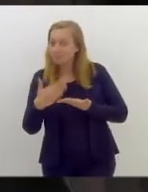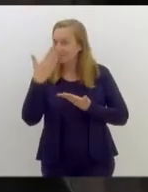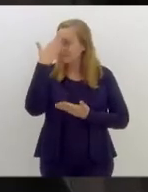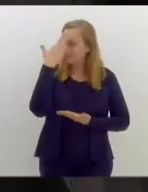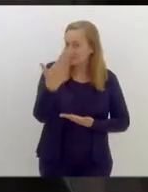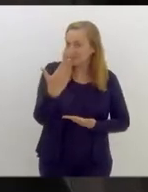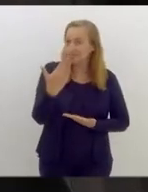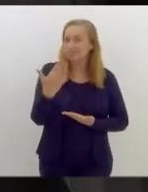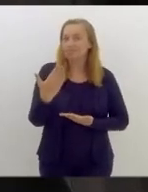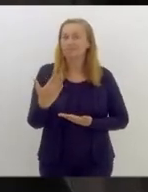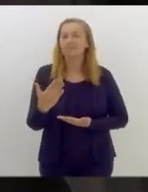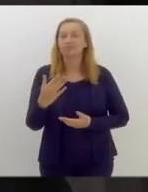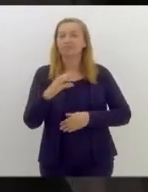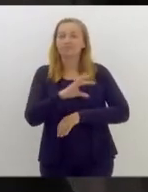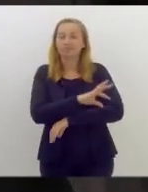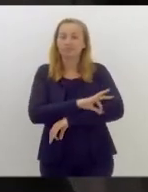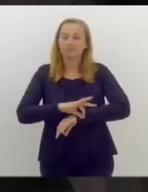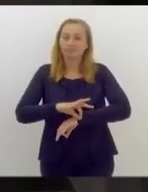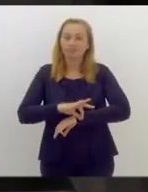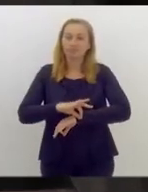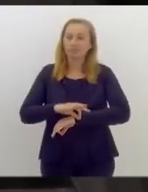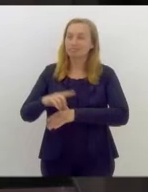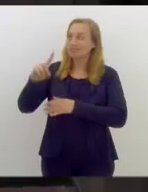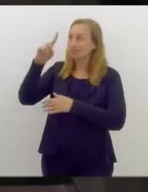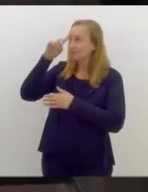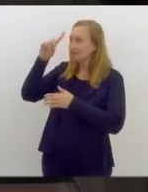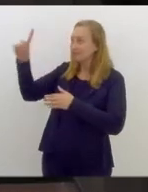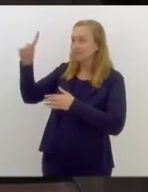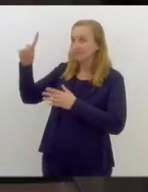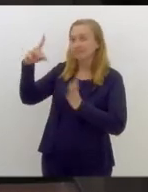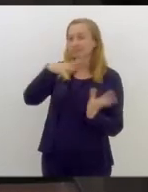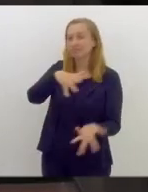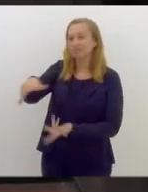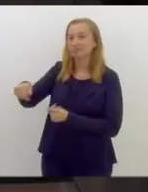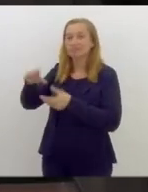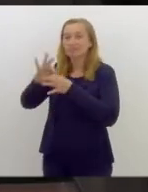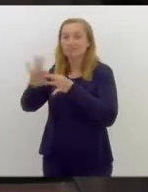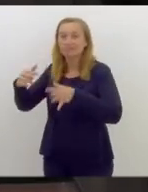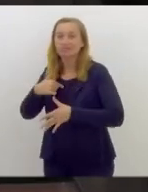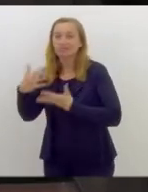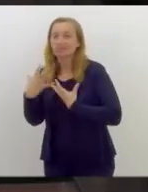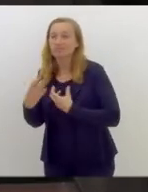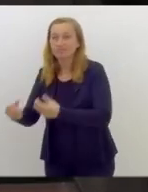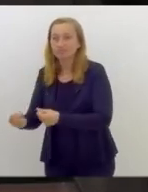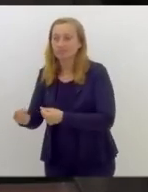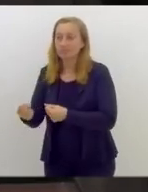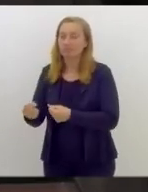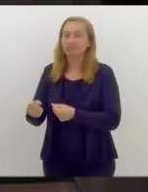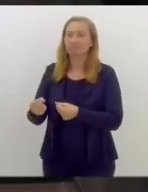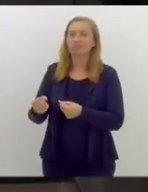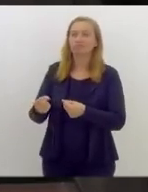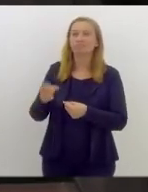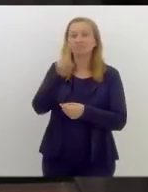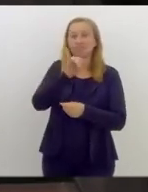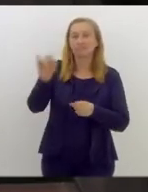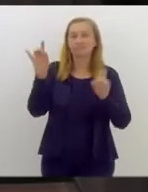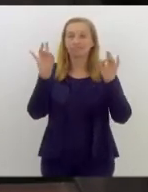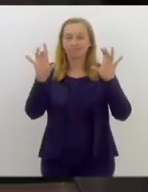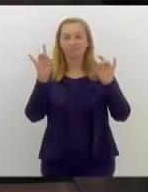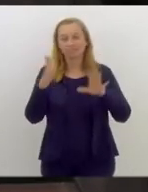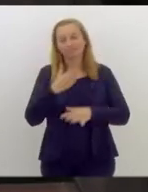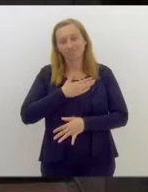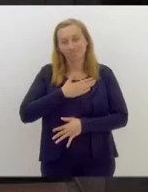agradecer ao grande arquiteto do universo, que é Deus, por permitir que eu recebesse essa medalha, nessa data muito especial para